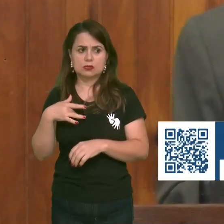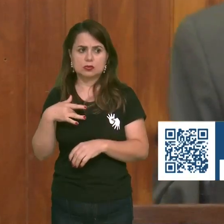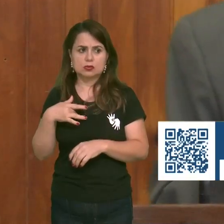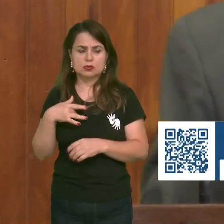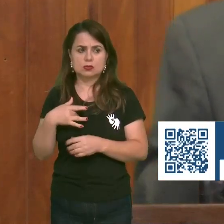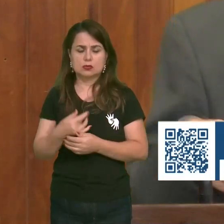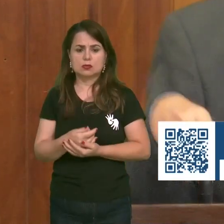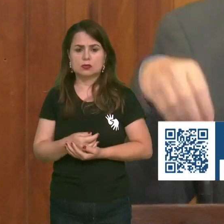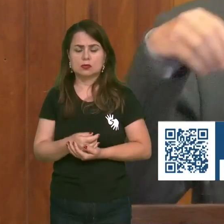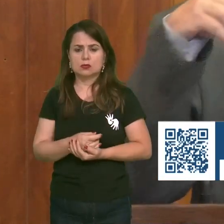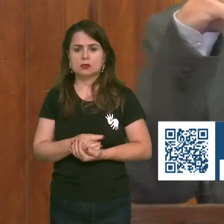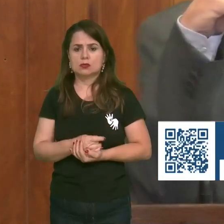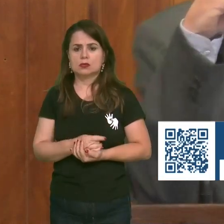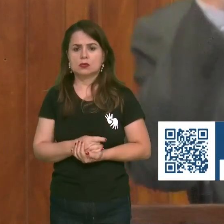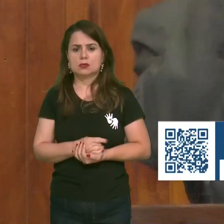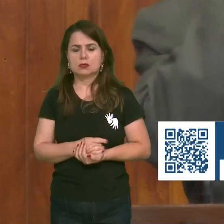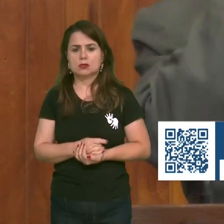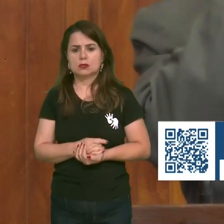atendimento